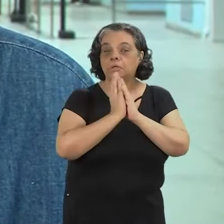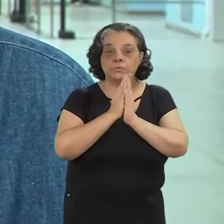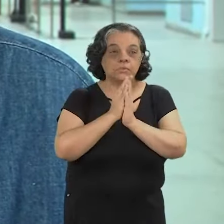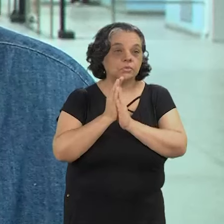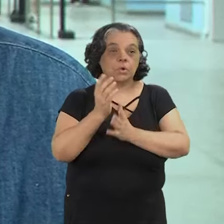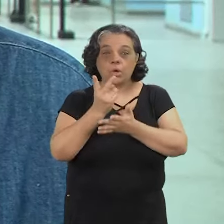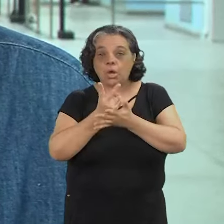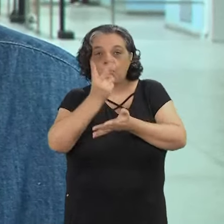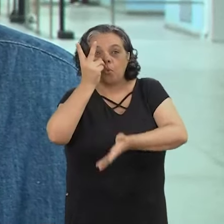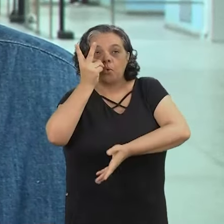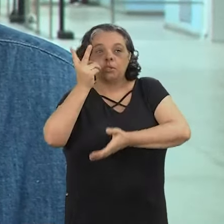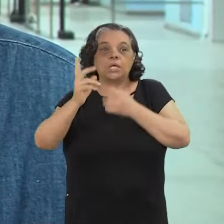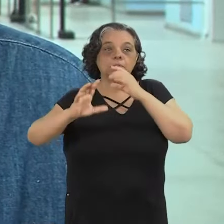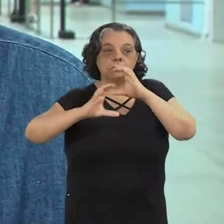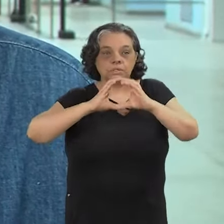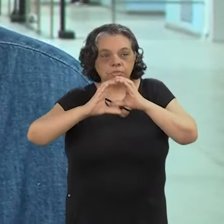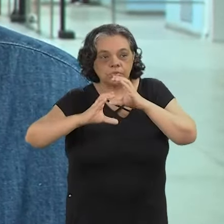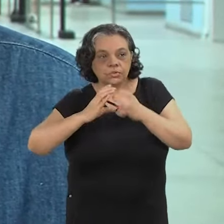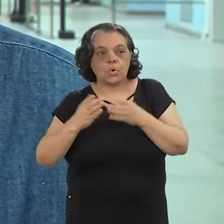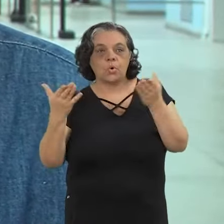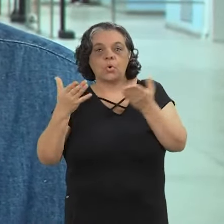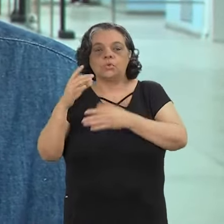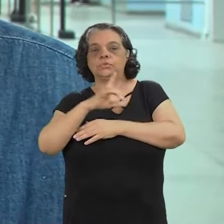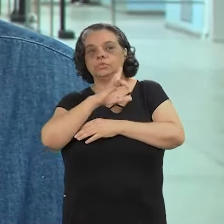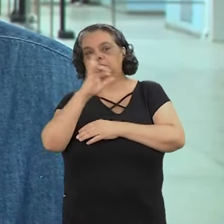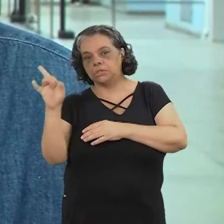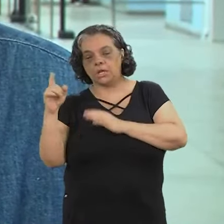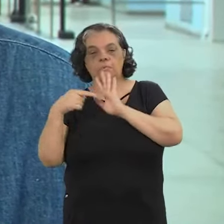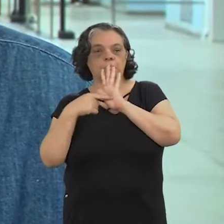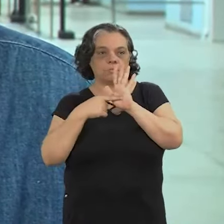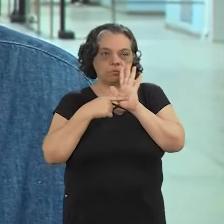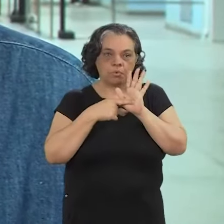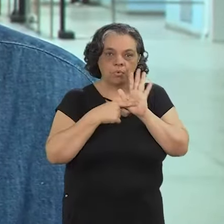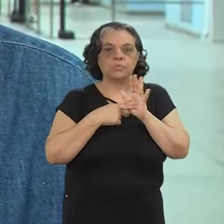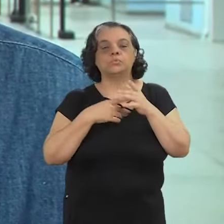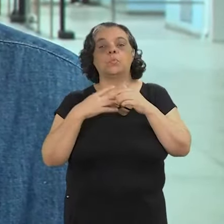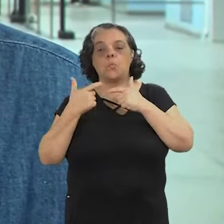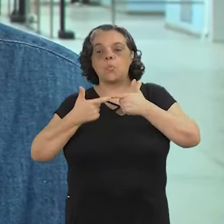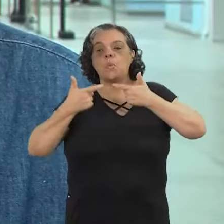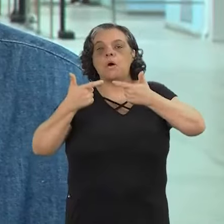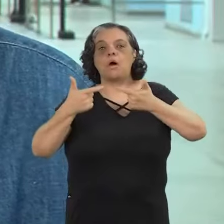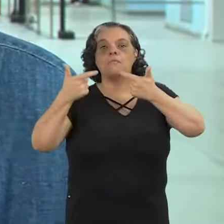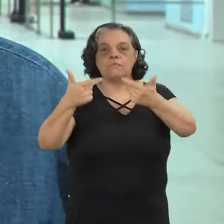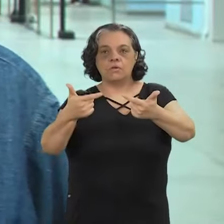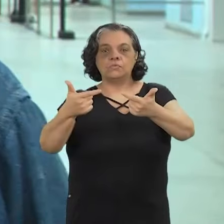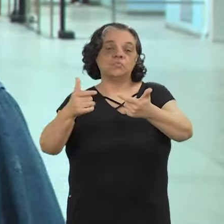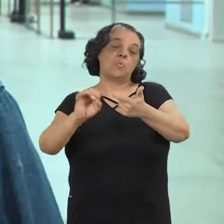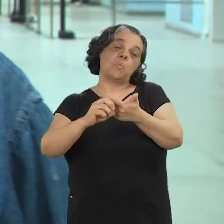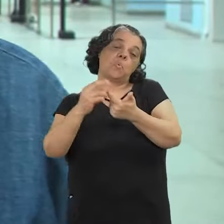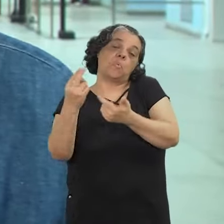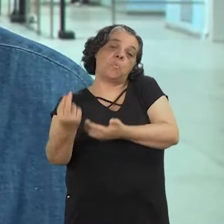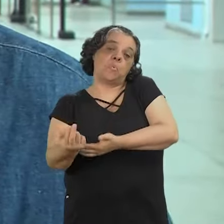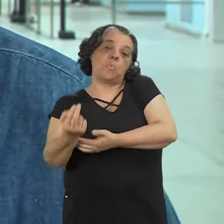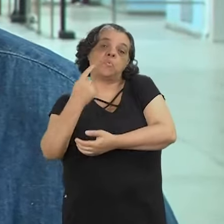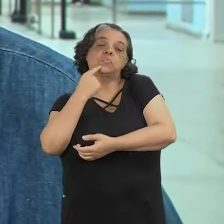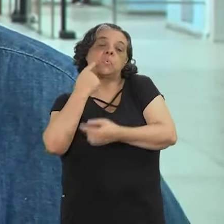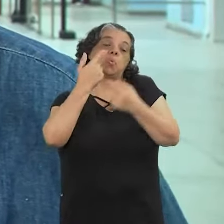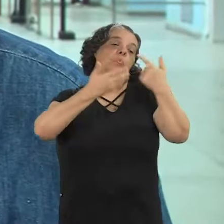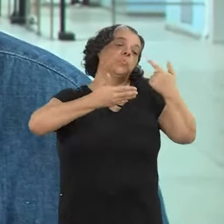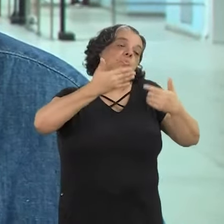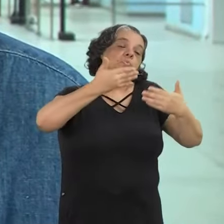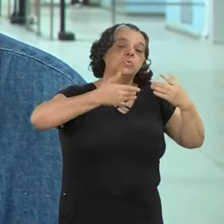acontece pelo menos nesse discurso delas hoje em dia isso representaria um avanço ou seria mais um de